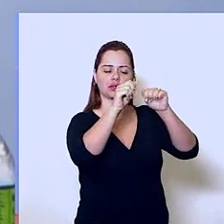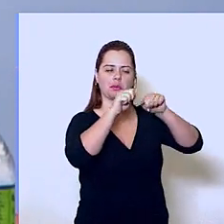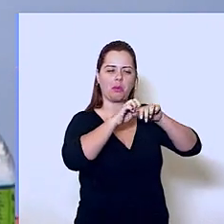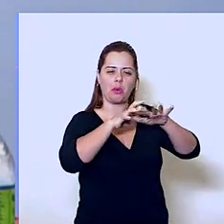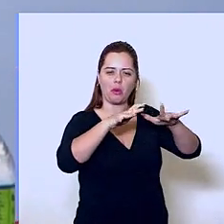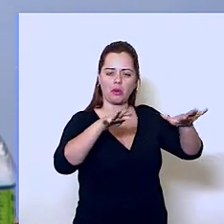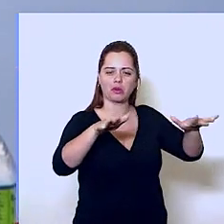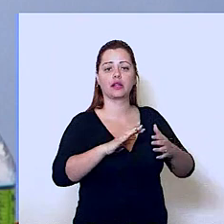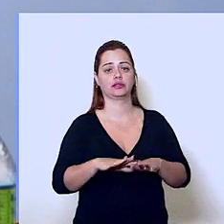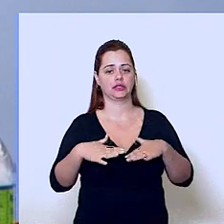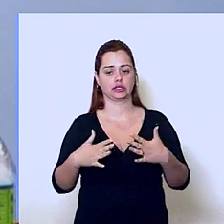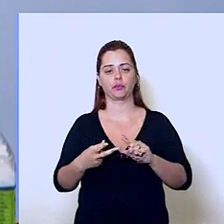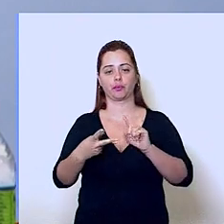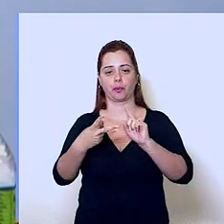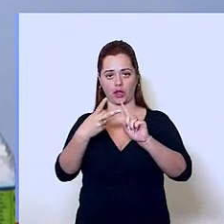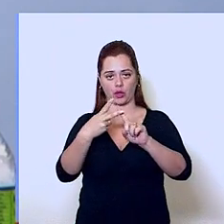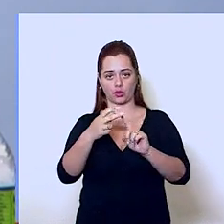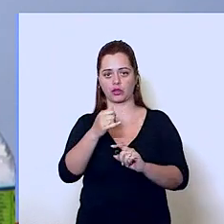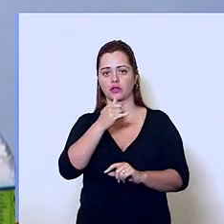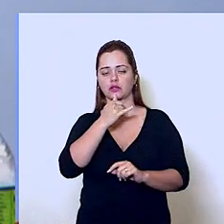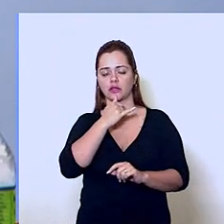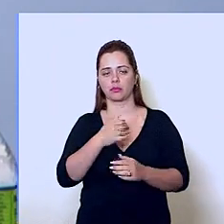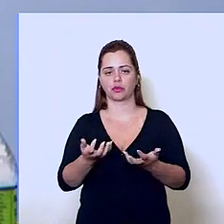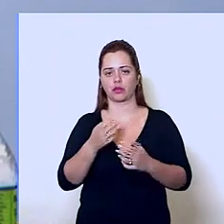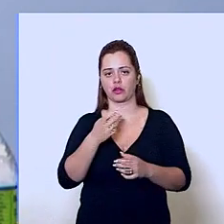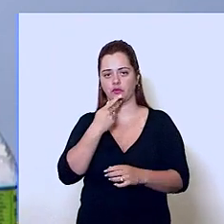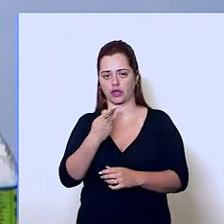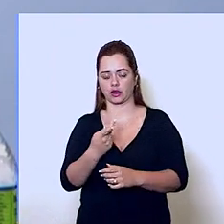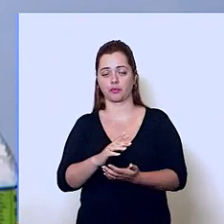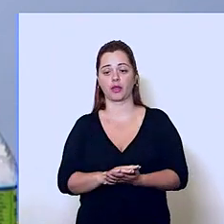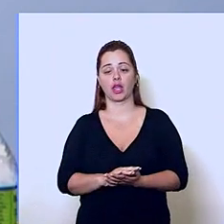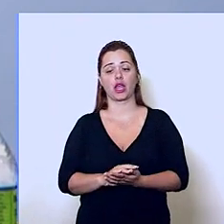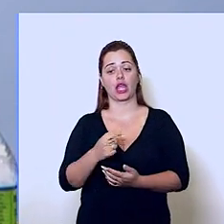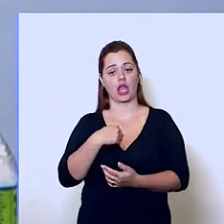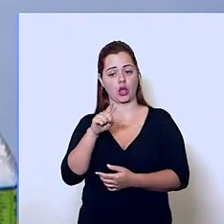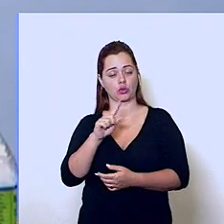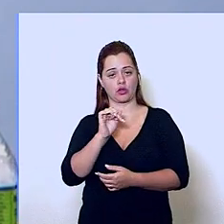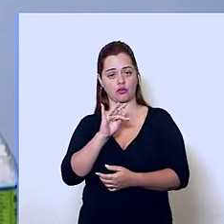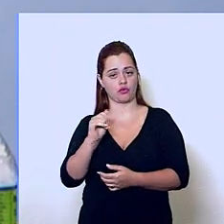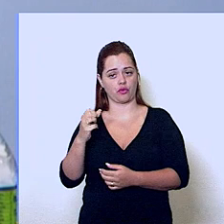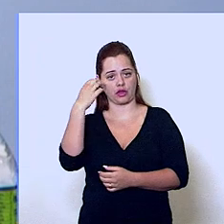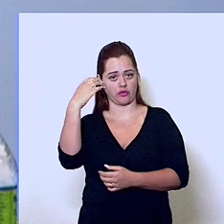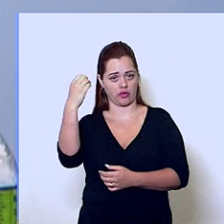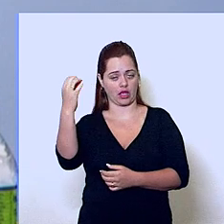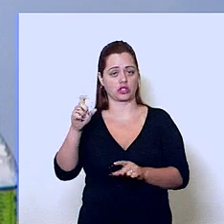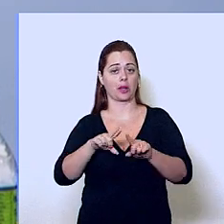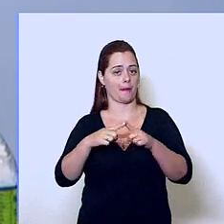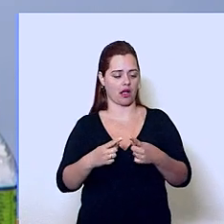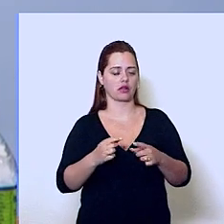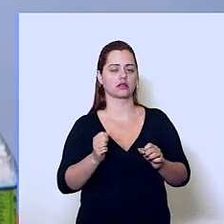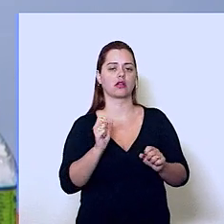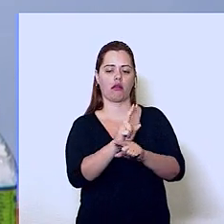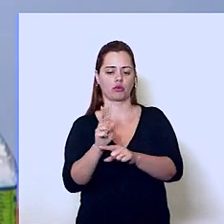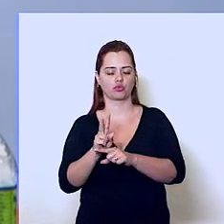que eu, enfim, também não tive na viagem, mas participei da organização, foi...